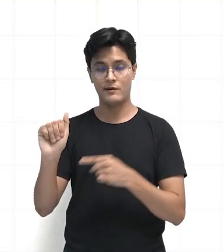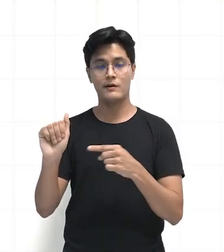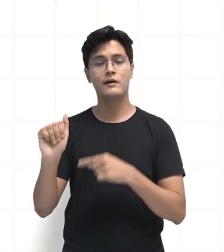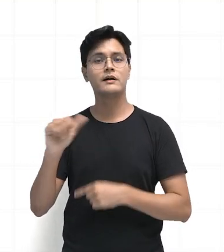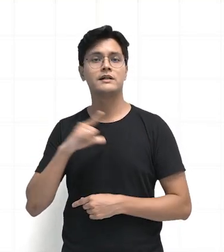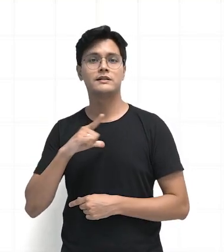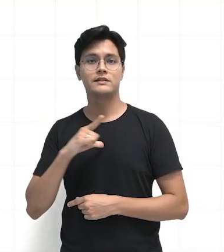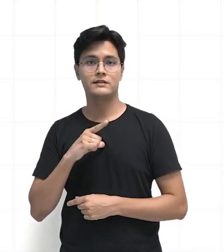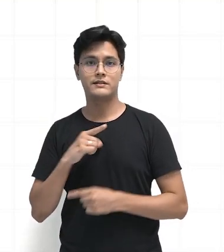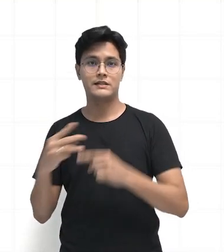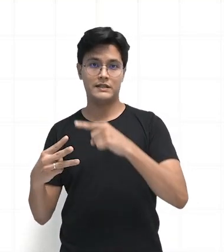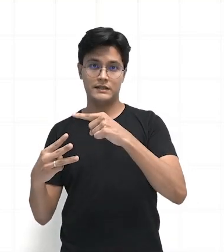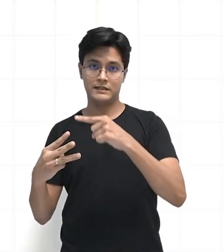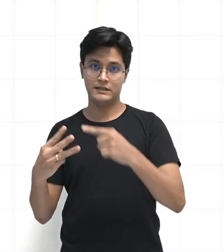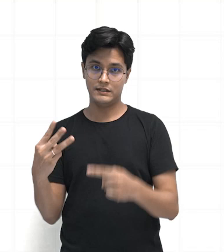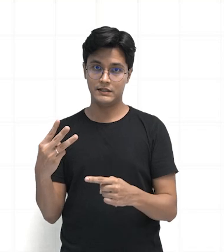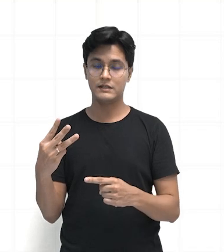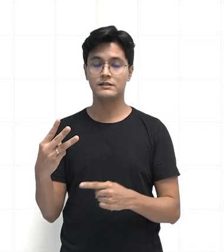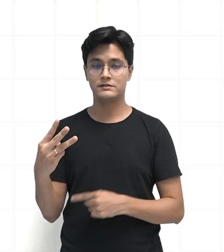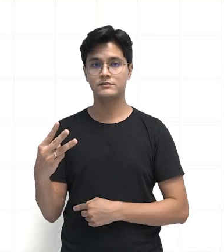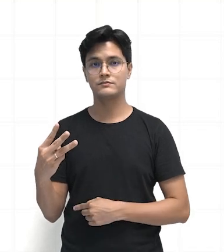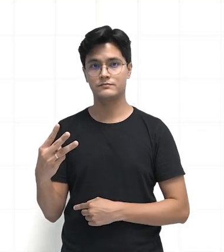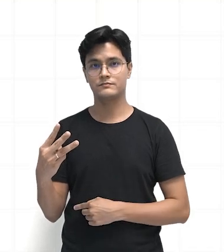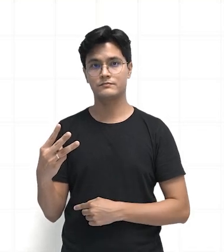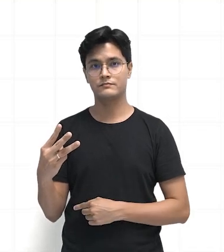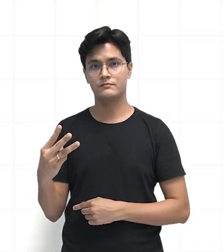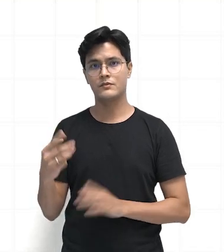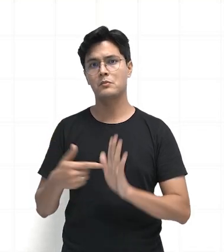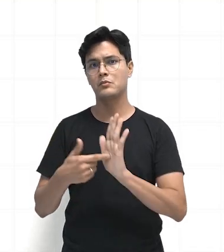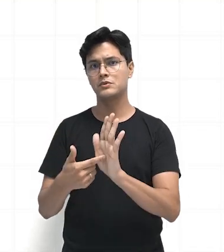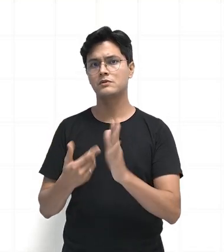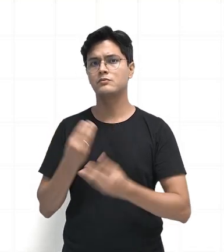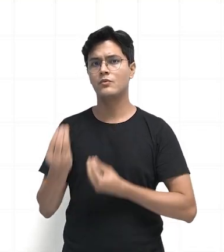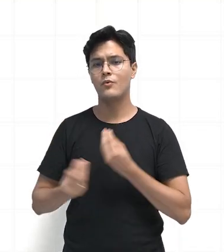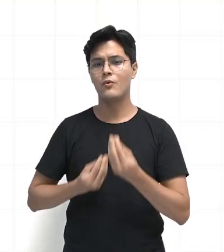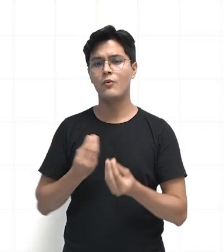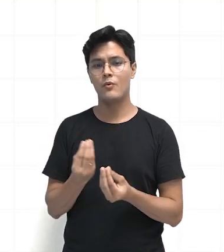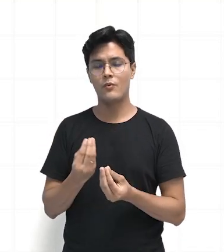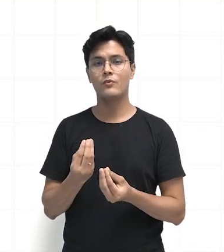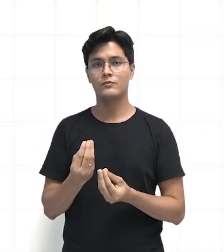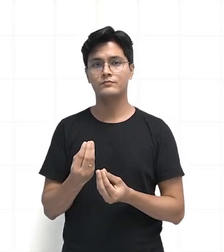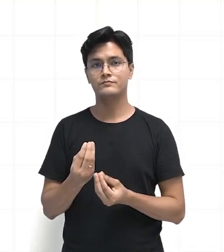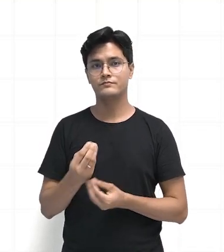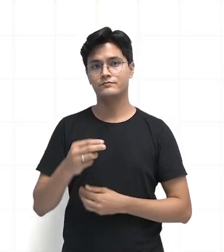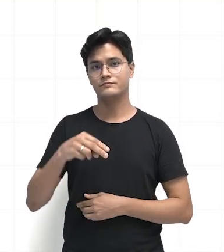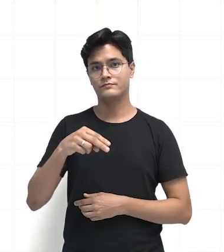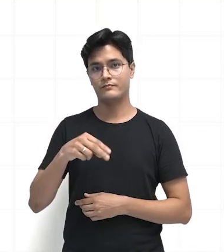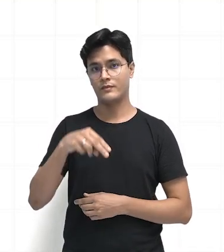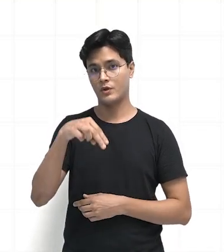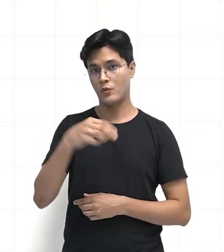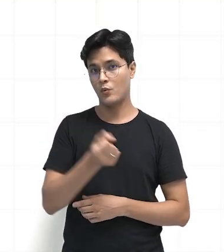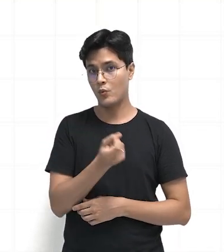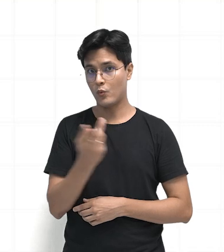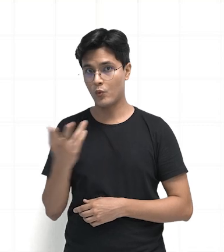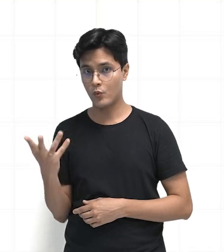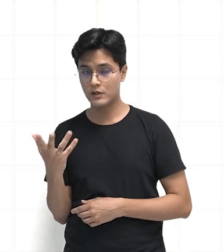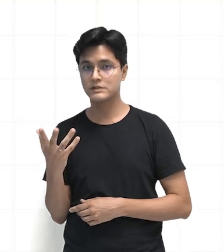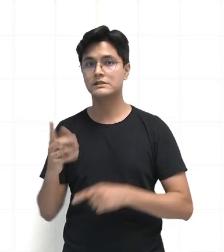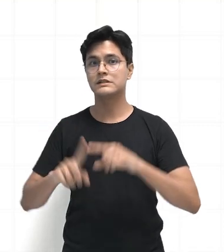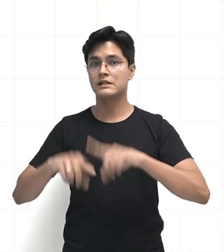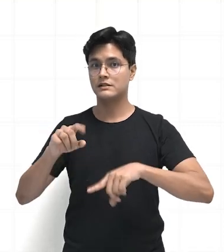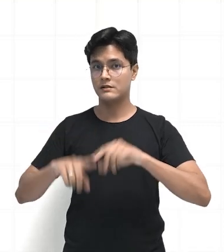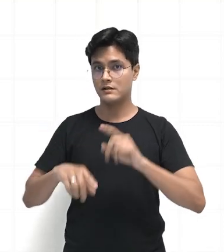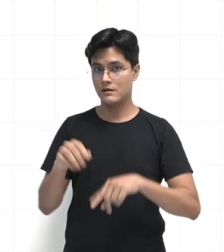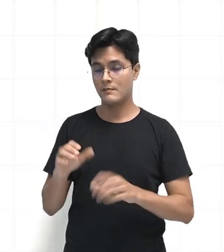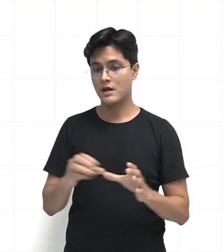ele tem 3 elementos, e nós indicamos assim, pela sua representação. O número de elementos do evento A